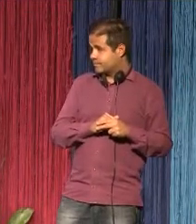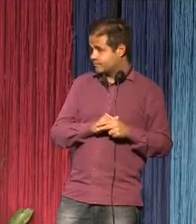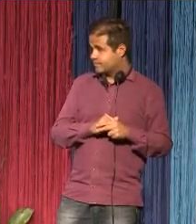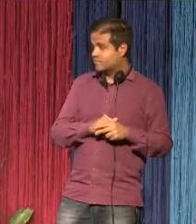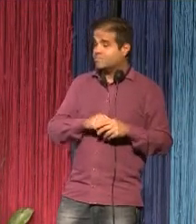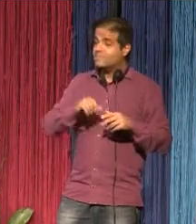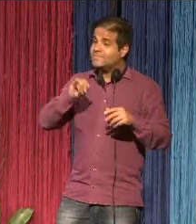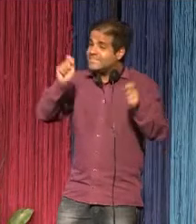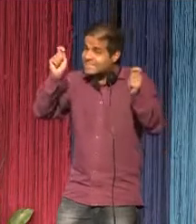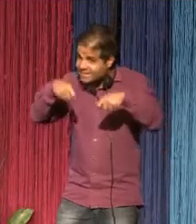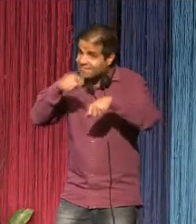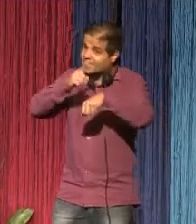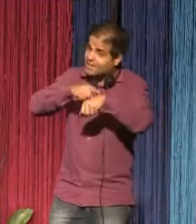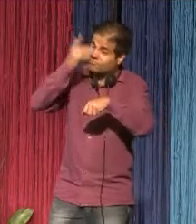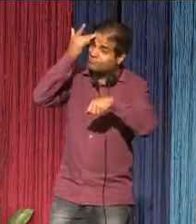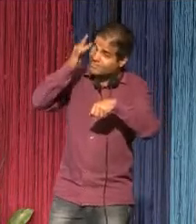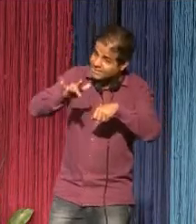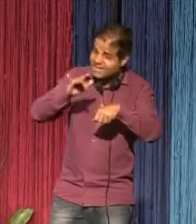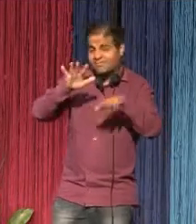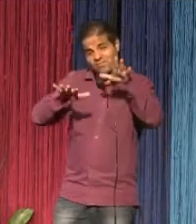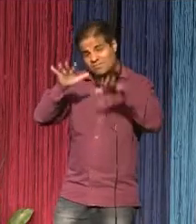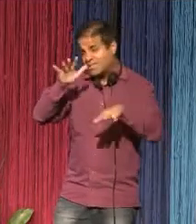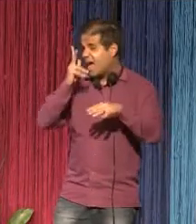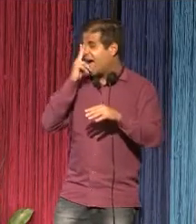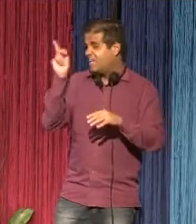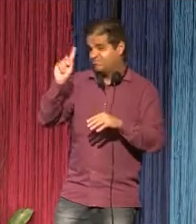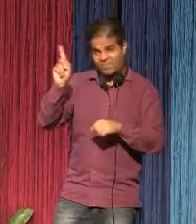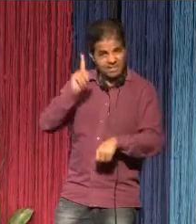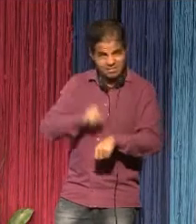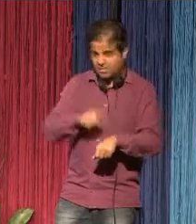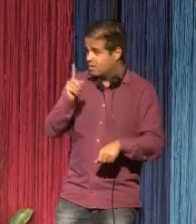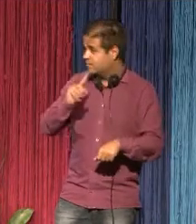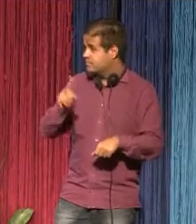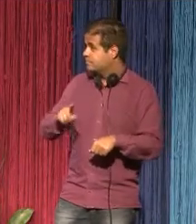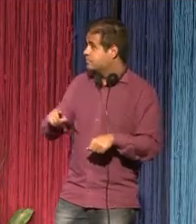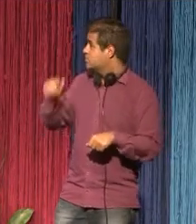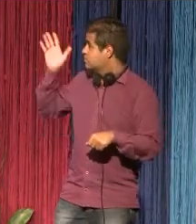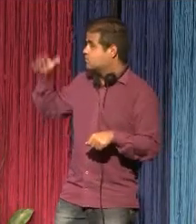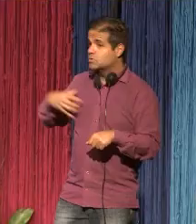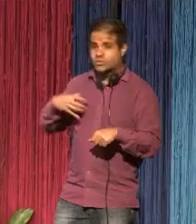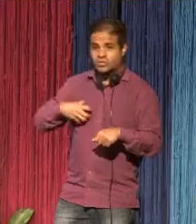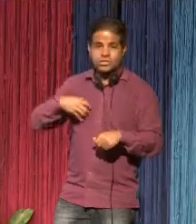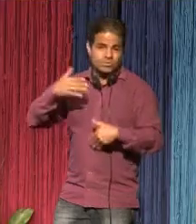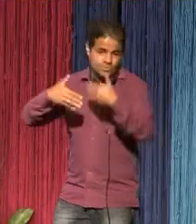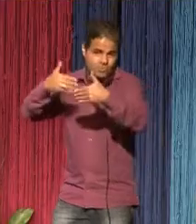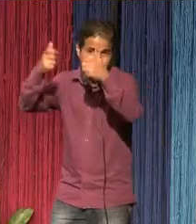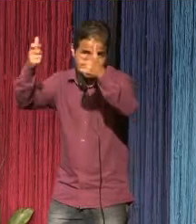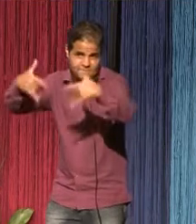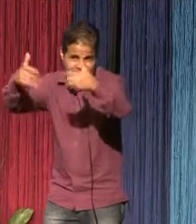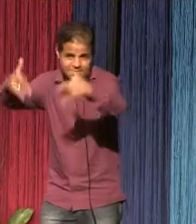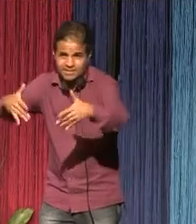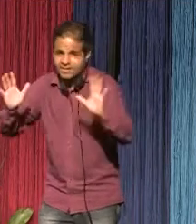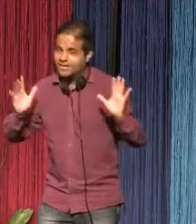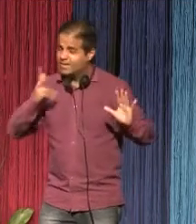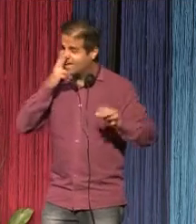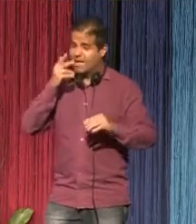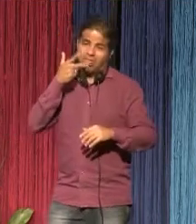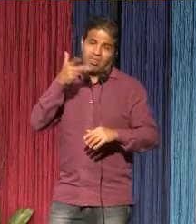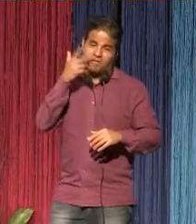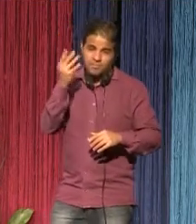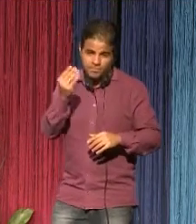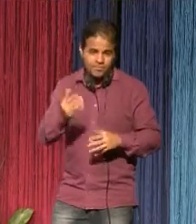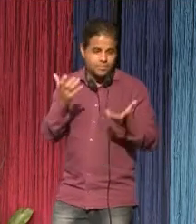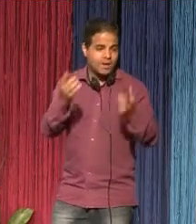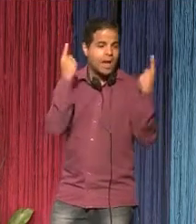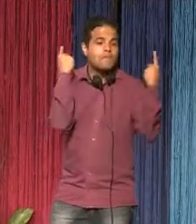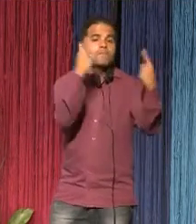Se der tempo, não sei se vai dar, talvez não vai, eu estou achando que não vai dar pelo modo como eu estou indo. Mas, assim, eu gostaria de fazer uma